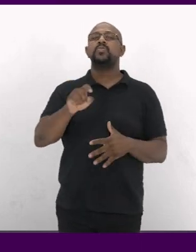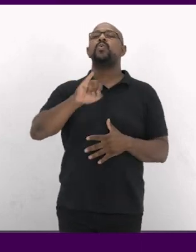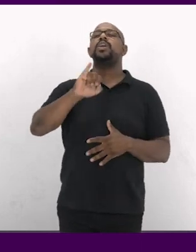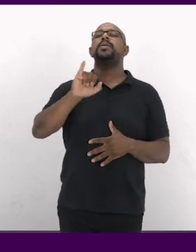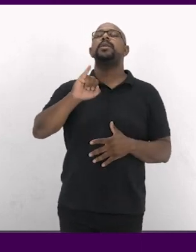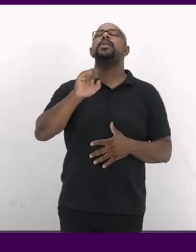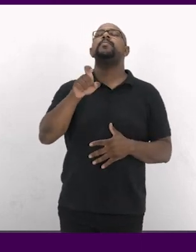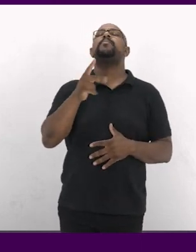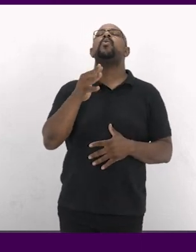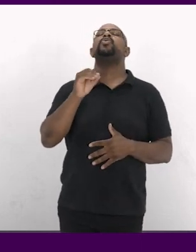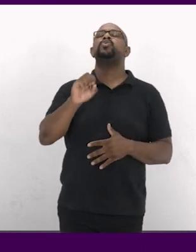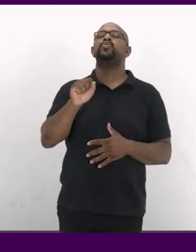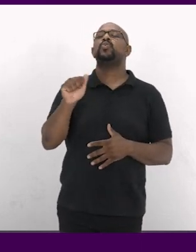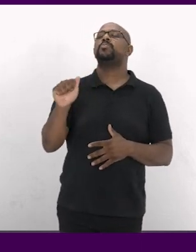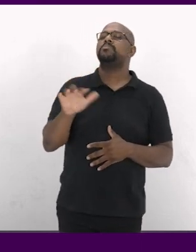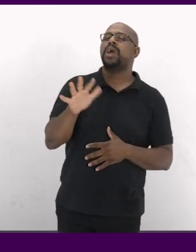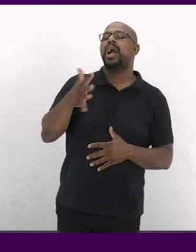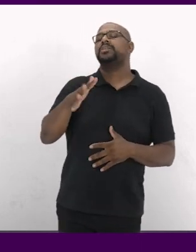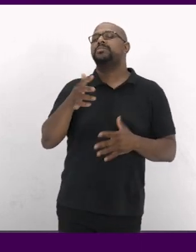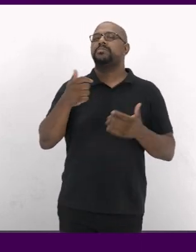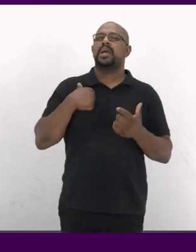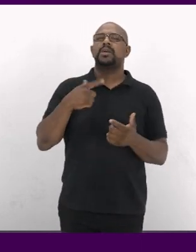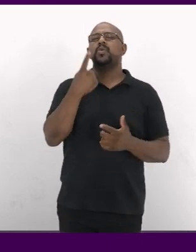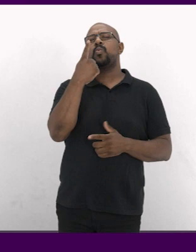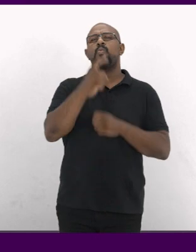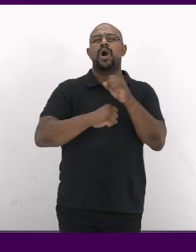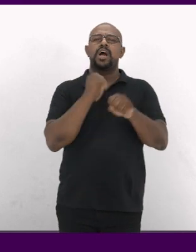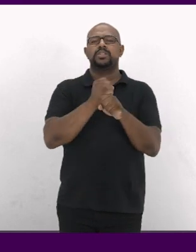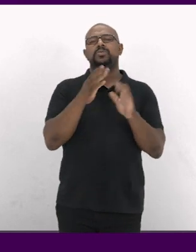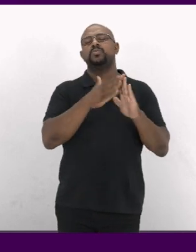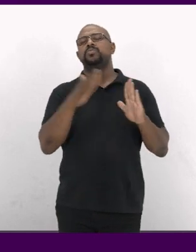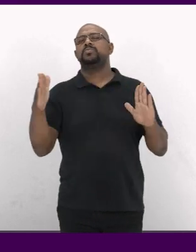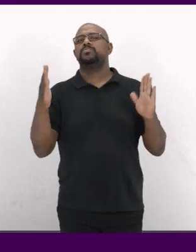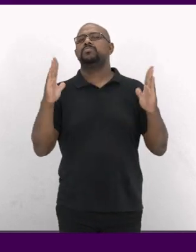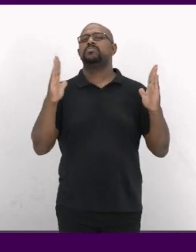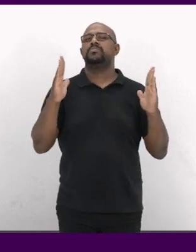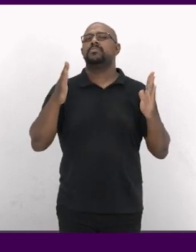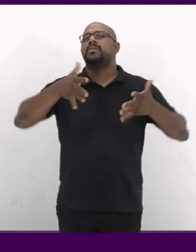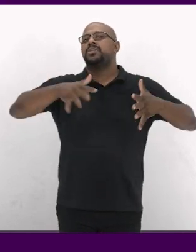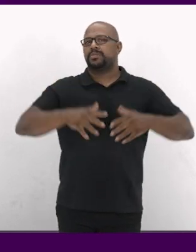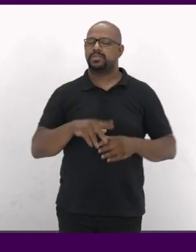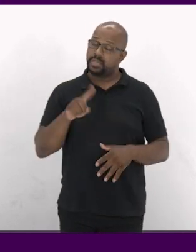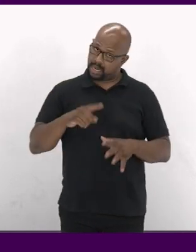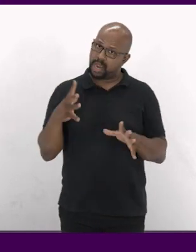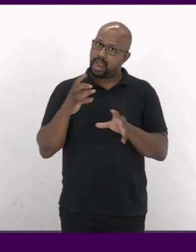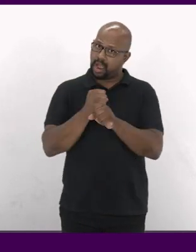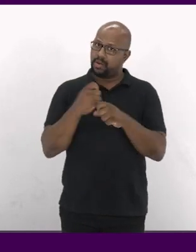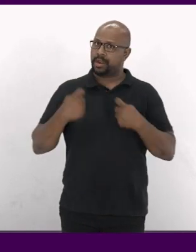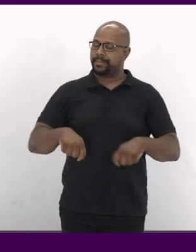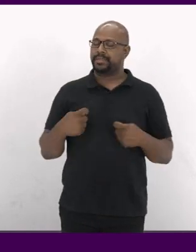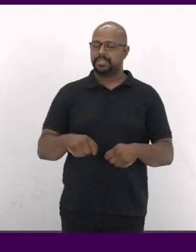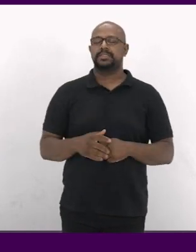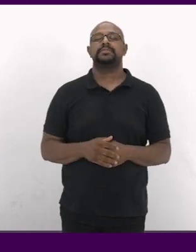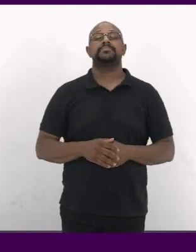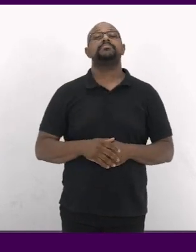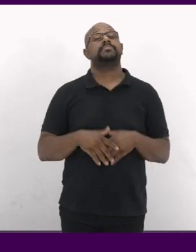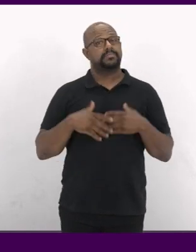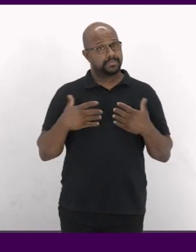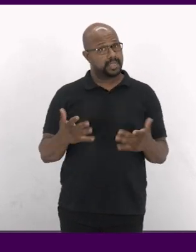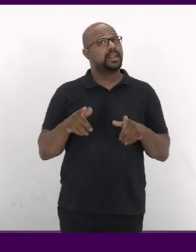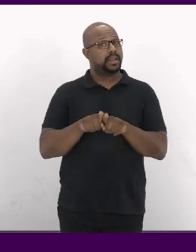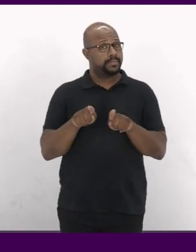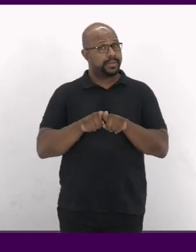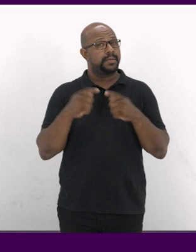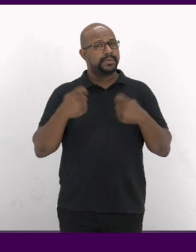custo básico. Quanto custa um equipamento cultural em um ano? Esse é o cálculo que deve ser feito. Por outro